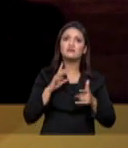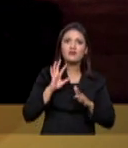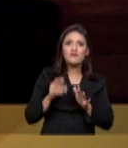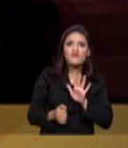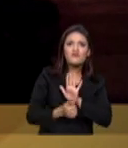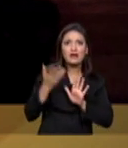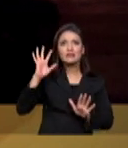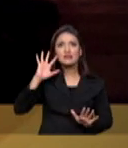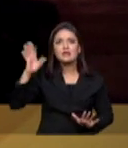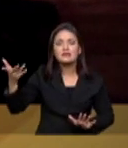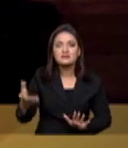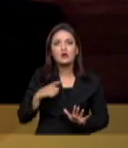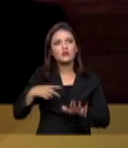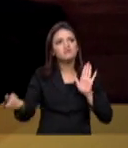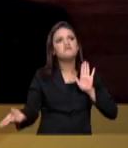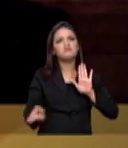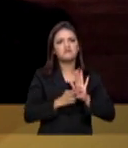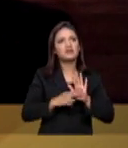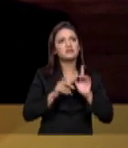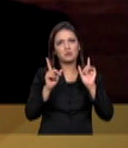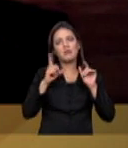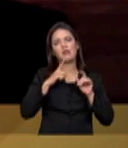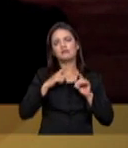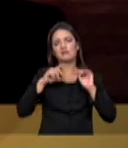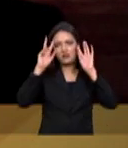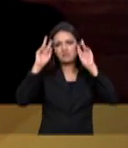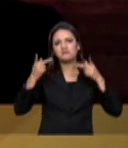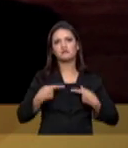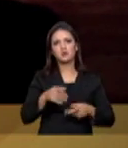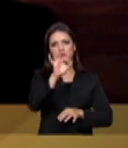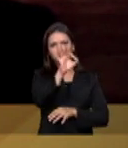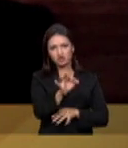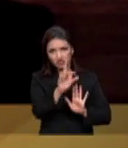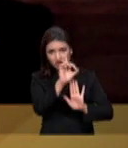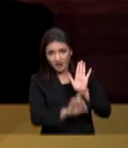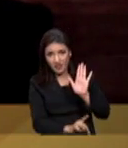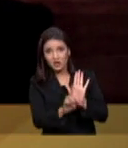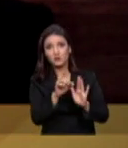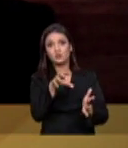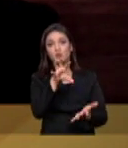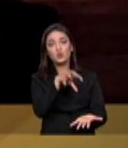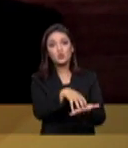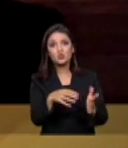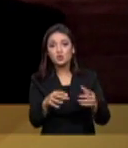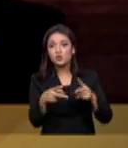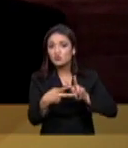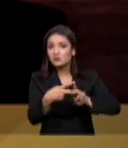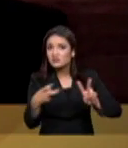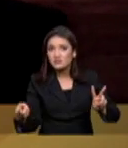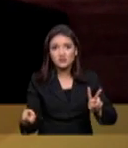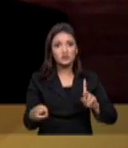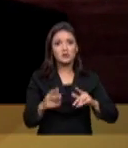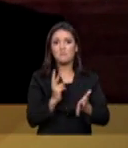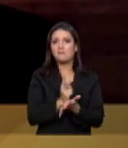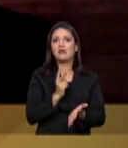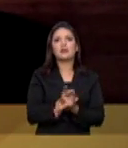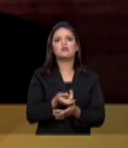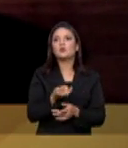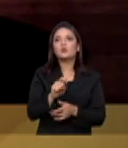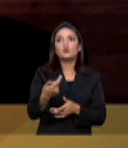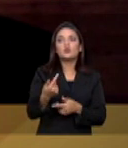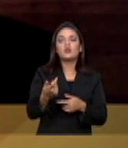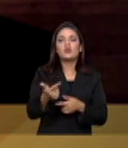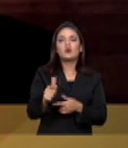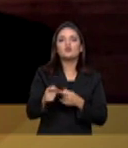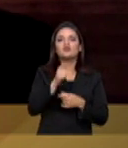reconhecer direitos territoriais dos índios a terra mesmo que sem qualquer infecção e título